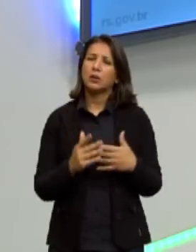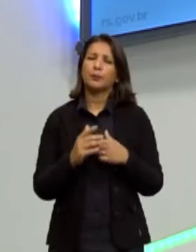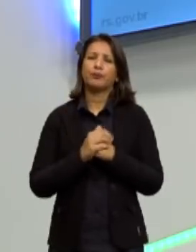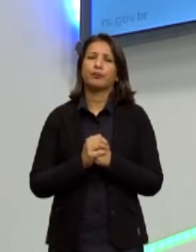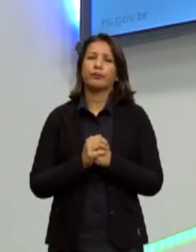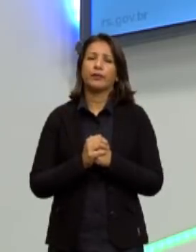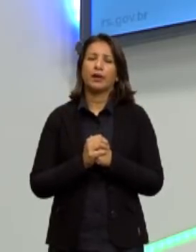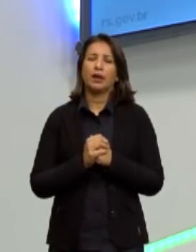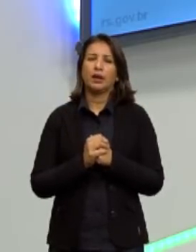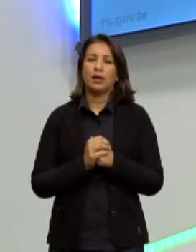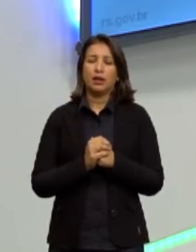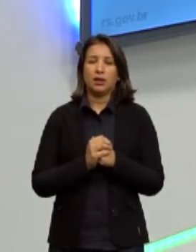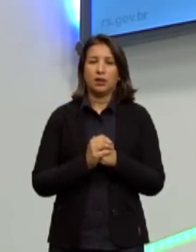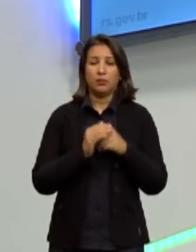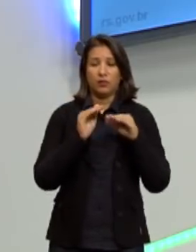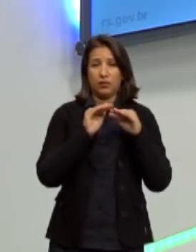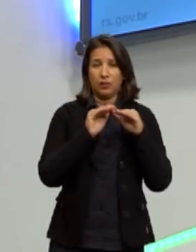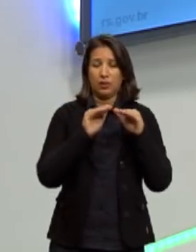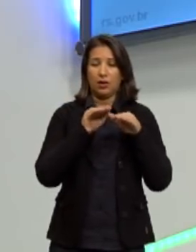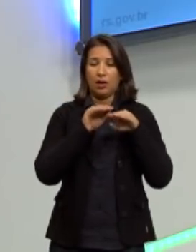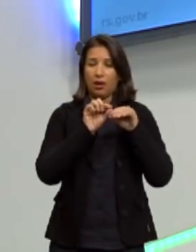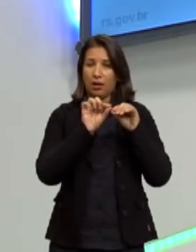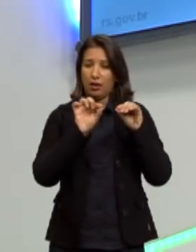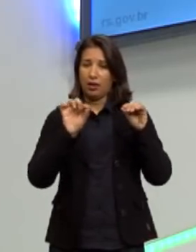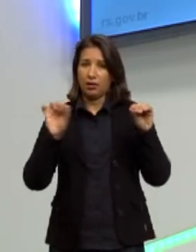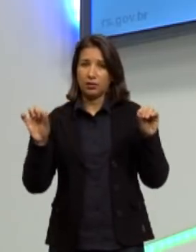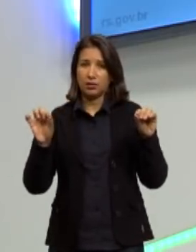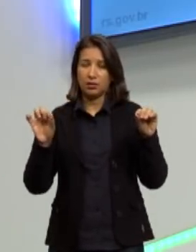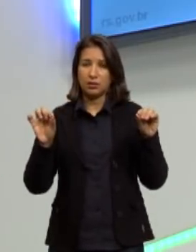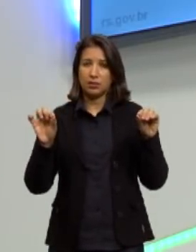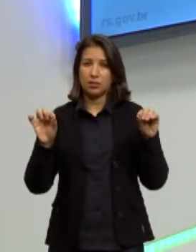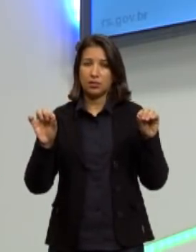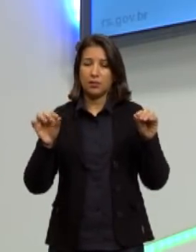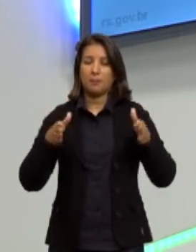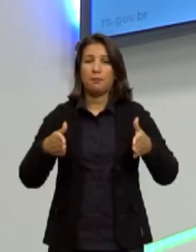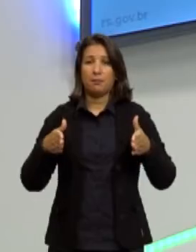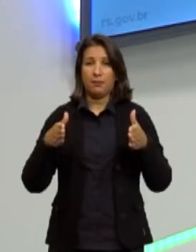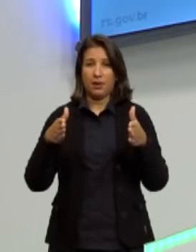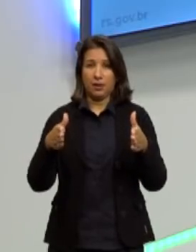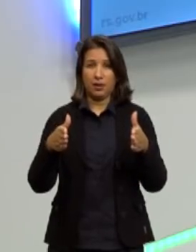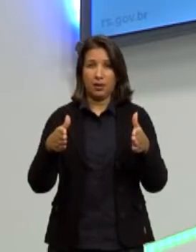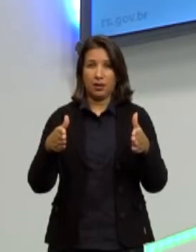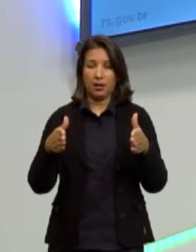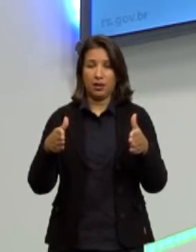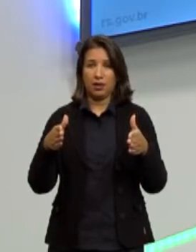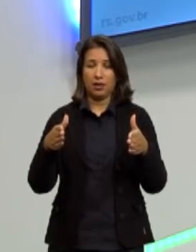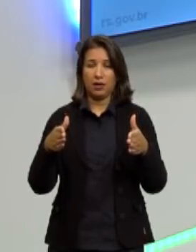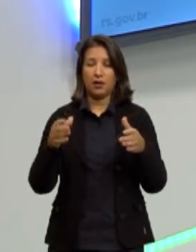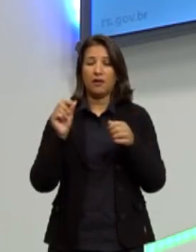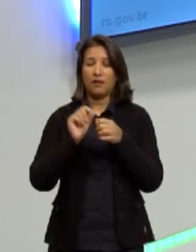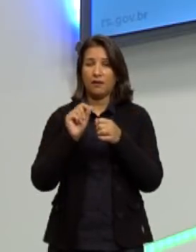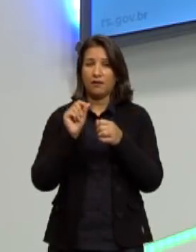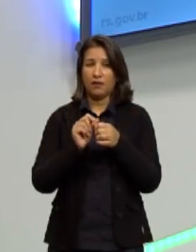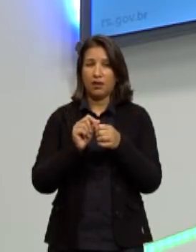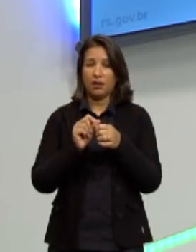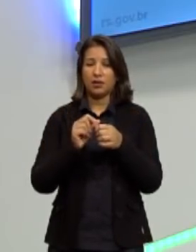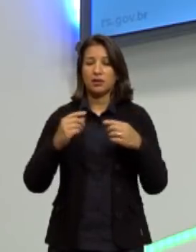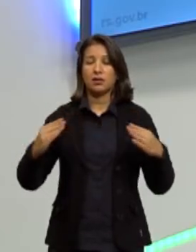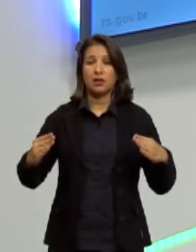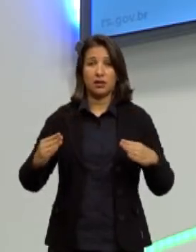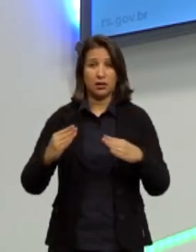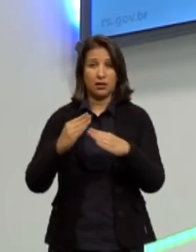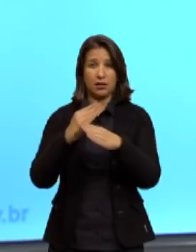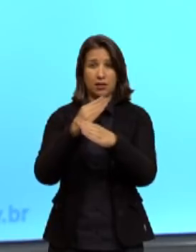feixe de retas paralelas traça-se é eixo de retas transversais e